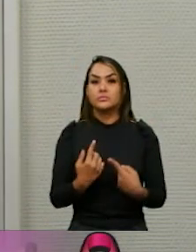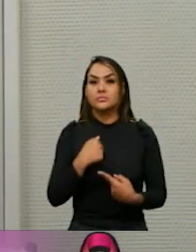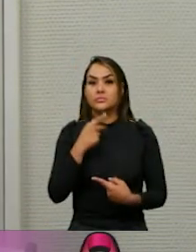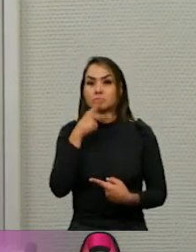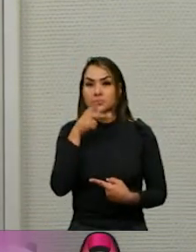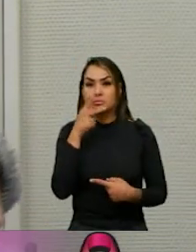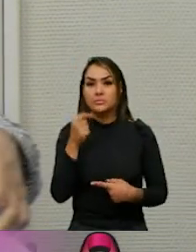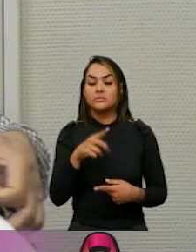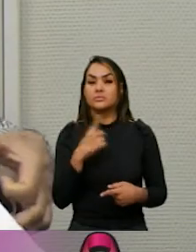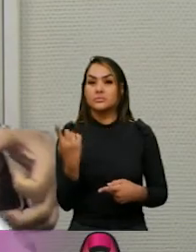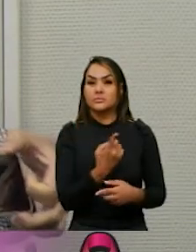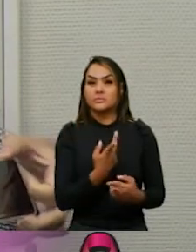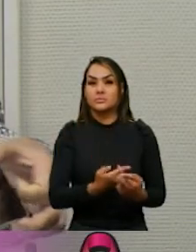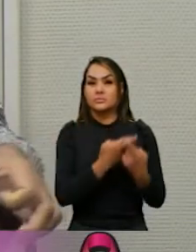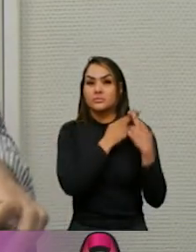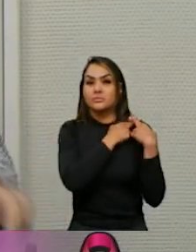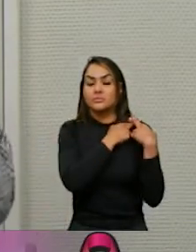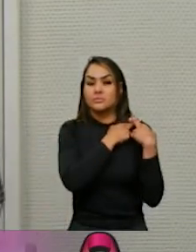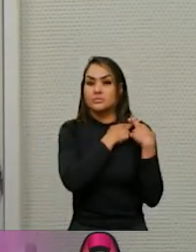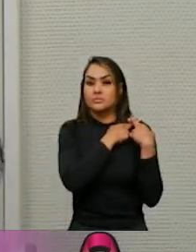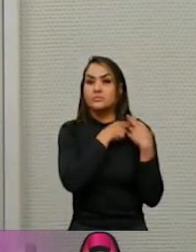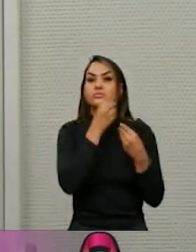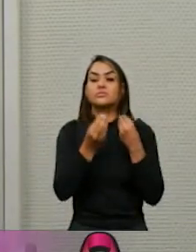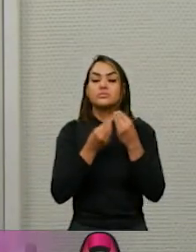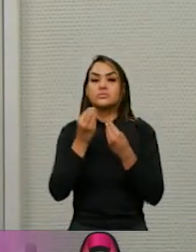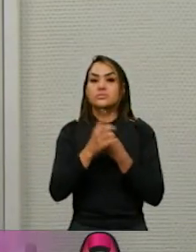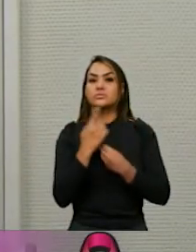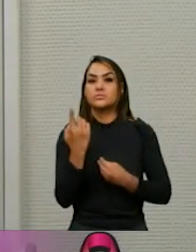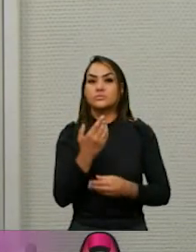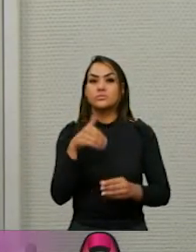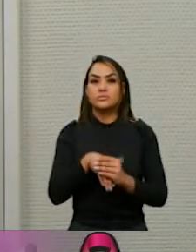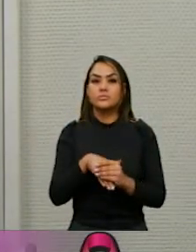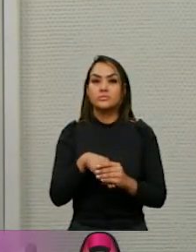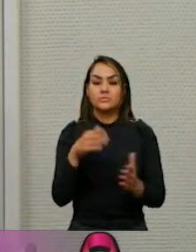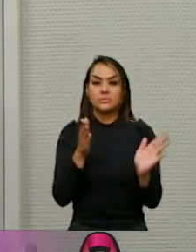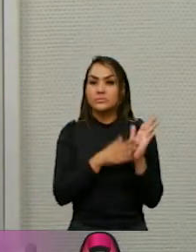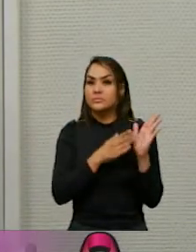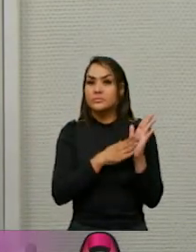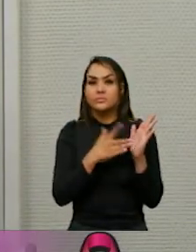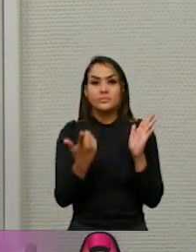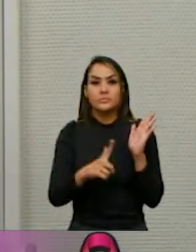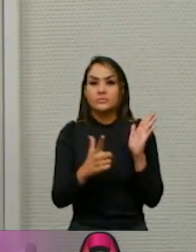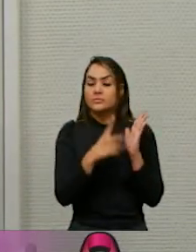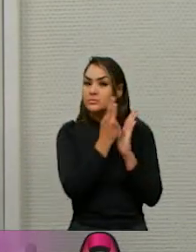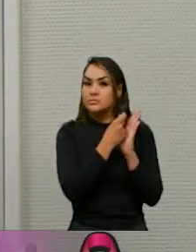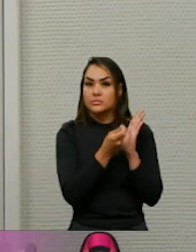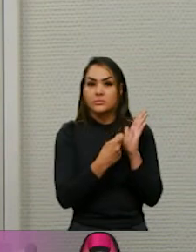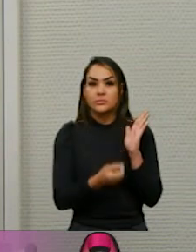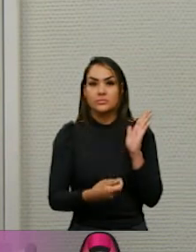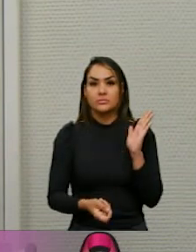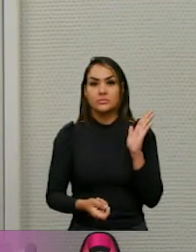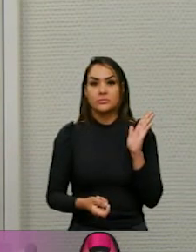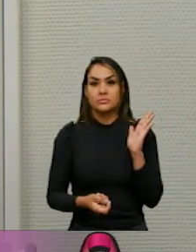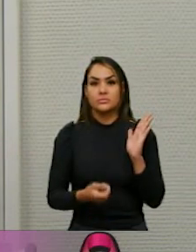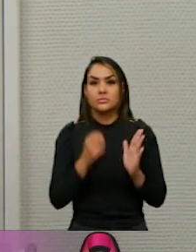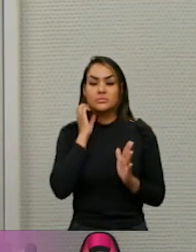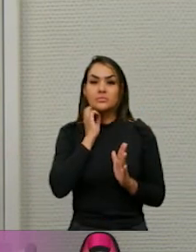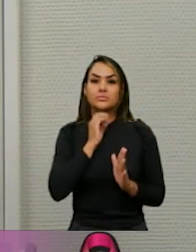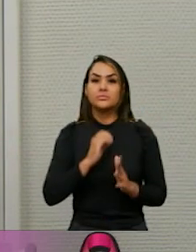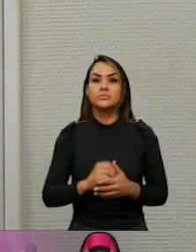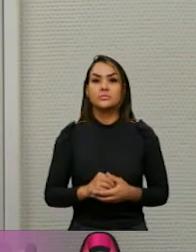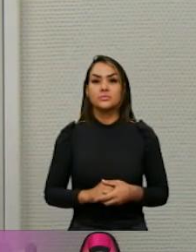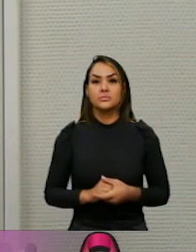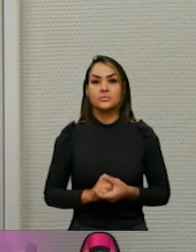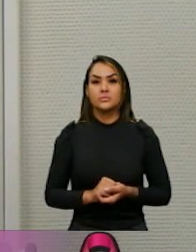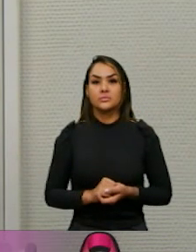é muito grande. Como é que nós vamos votar um trem aqui que não está escrito? Autorizar o prefeito fazer um... Para concluir, vereador, já esgotou o